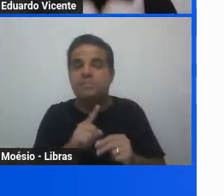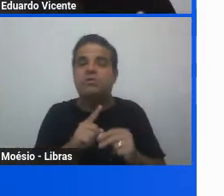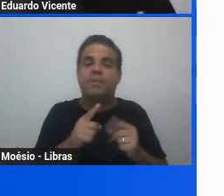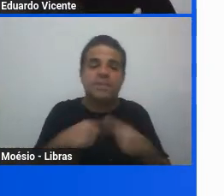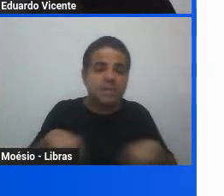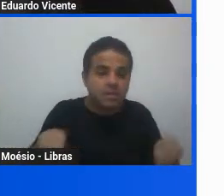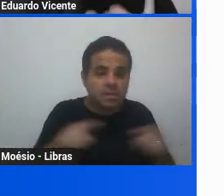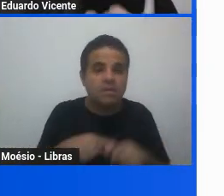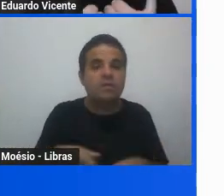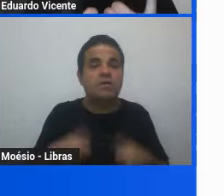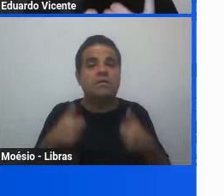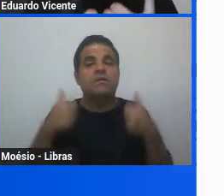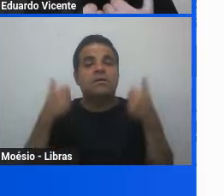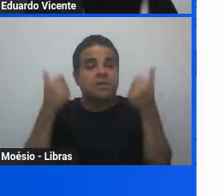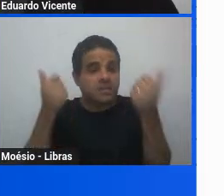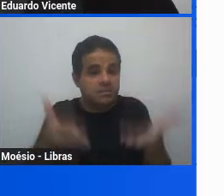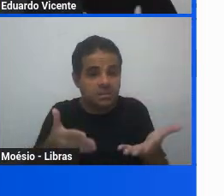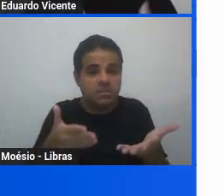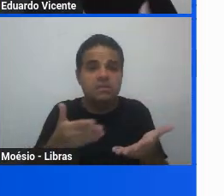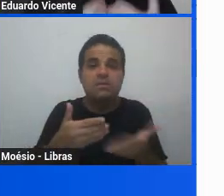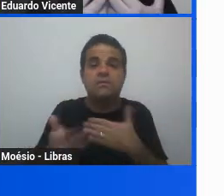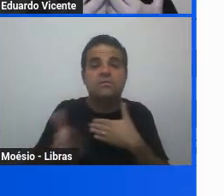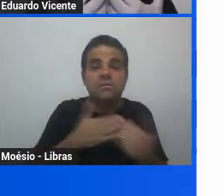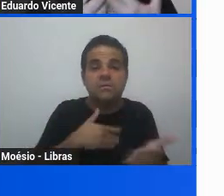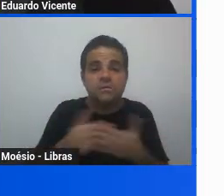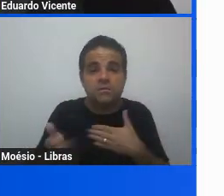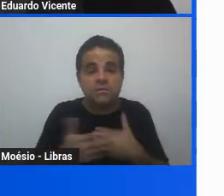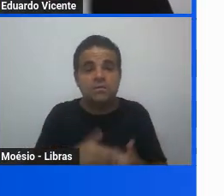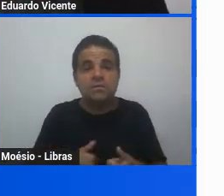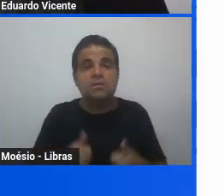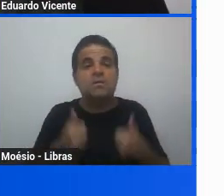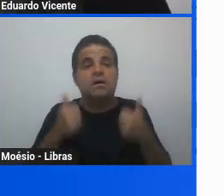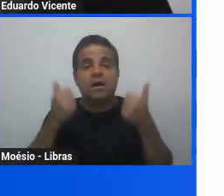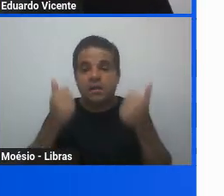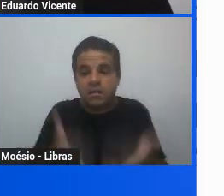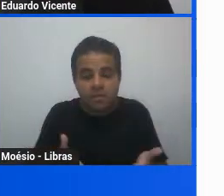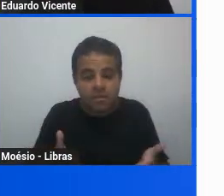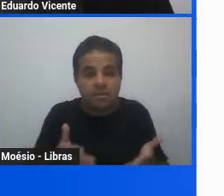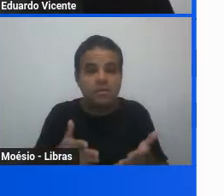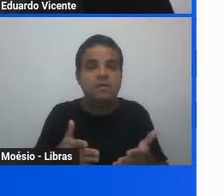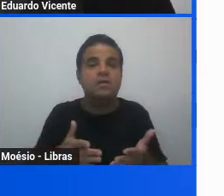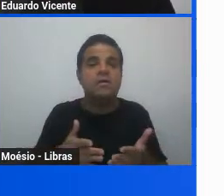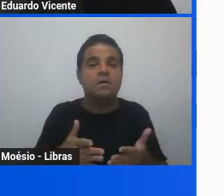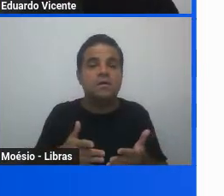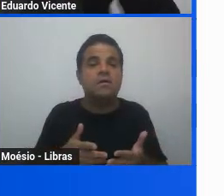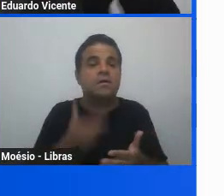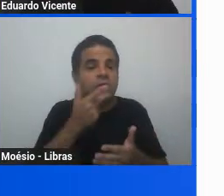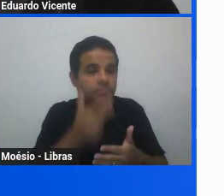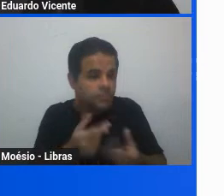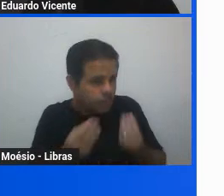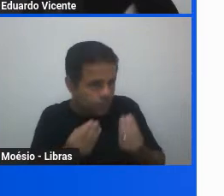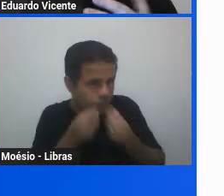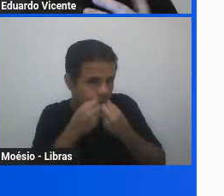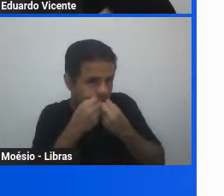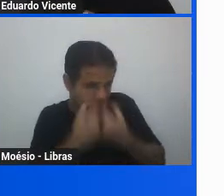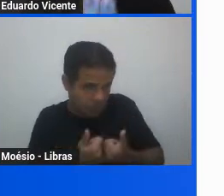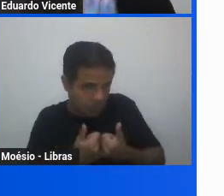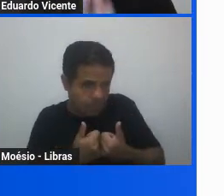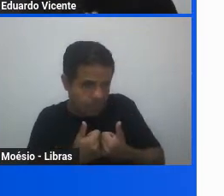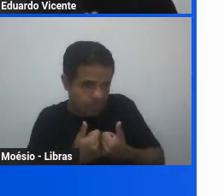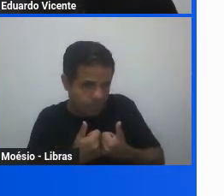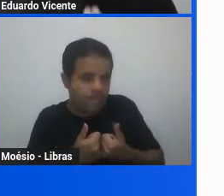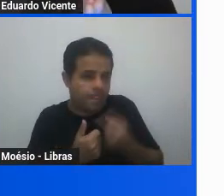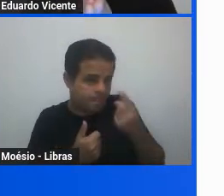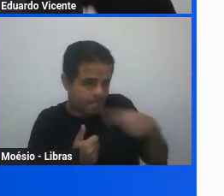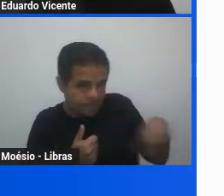bem. Independente se a mãe entender que precisa ficar numa sala apartada, tudo bem, o atendimento da